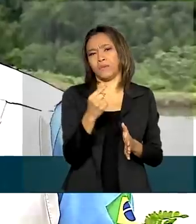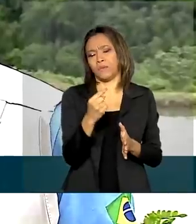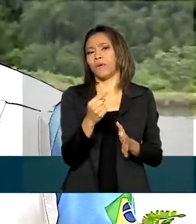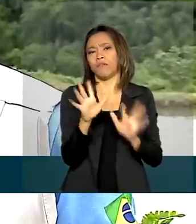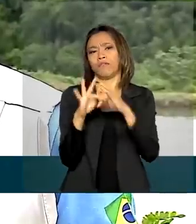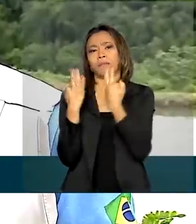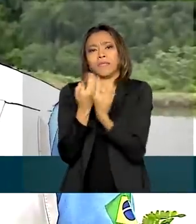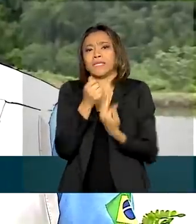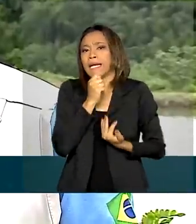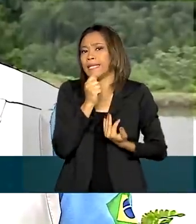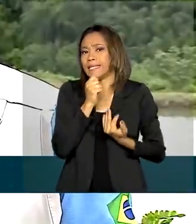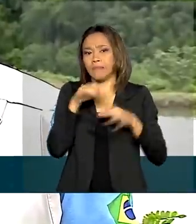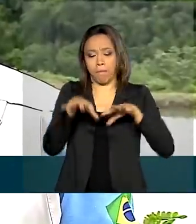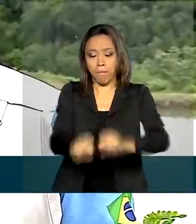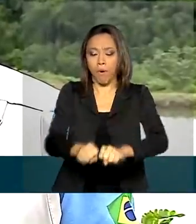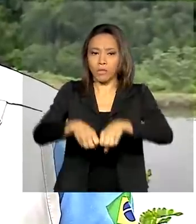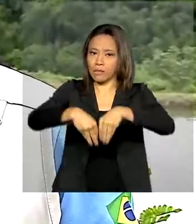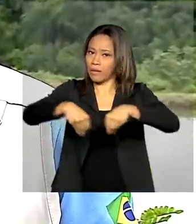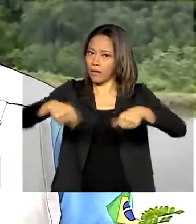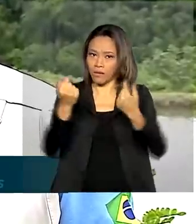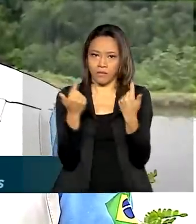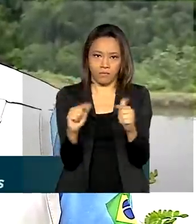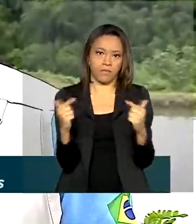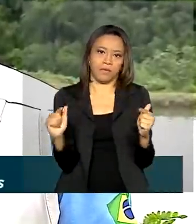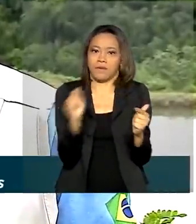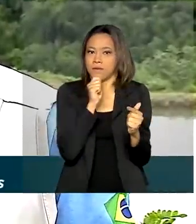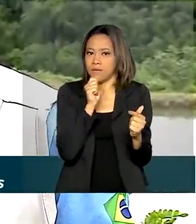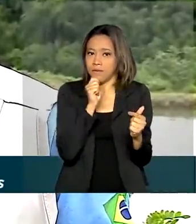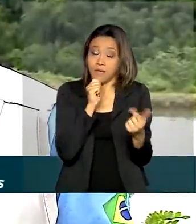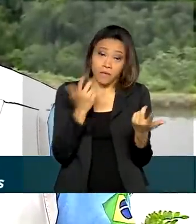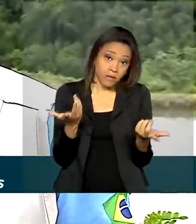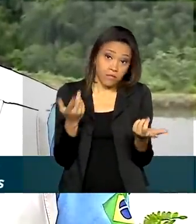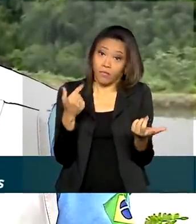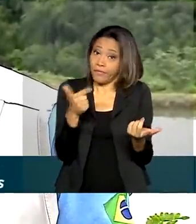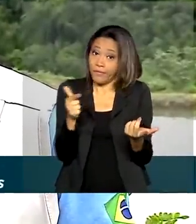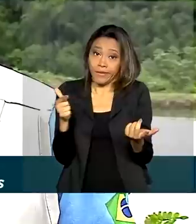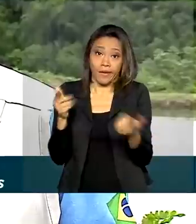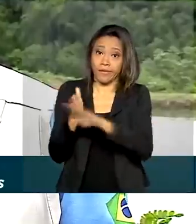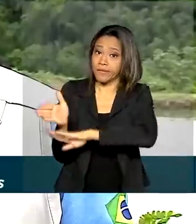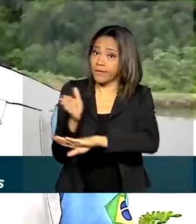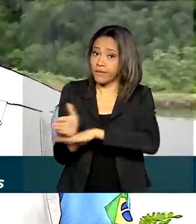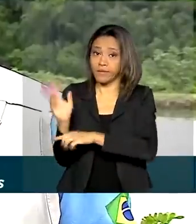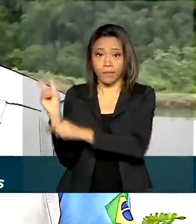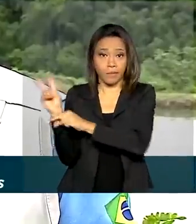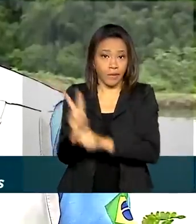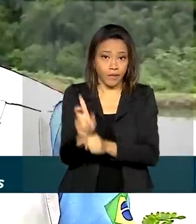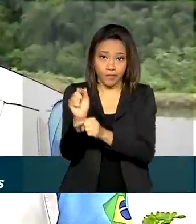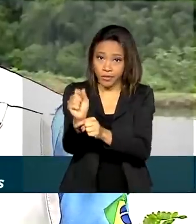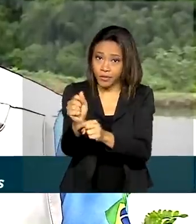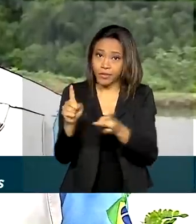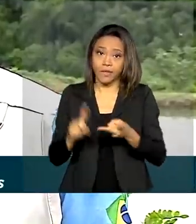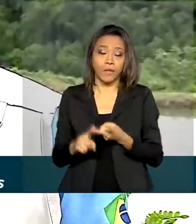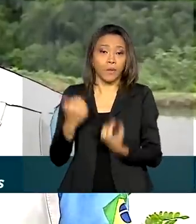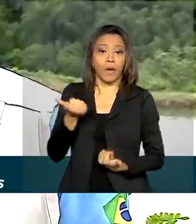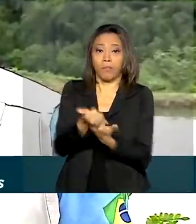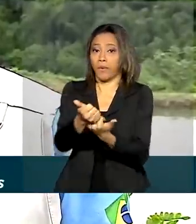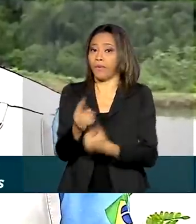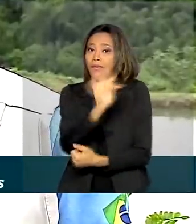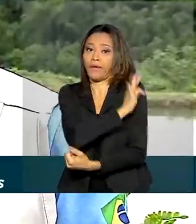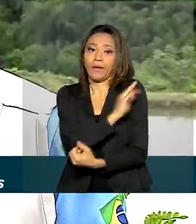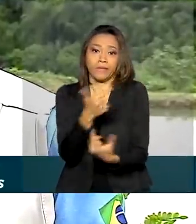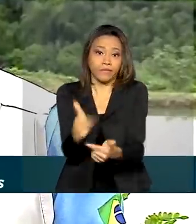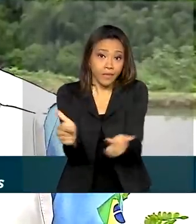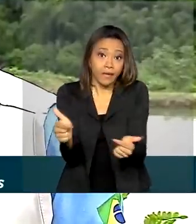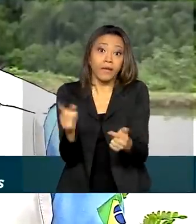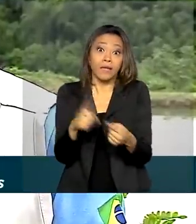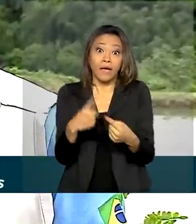ainda o título da terra e, como consequência, não têm acesso a financiamento, não têm acesso a assistência técnica e aí acaba havendo